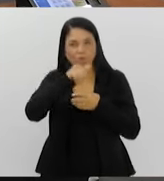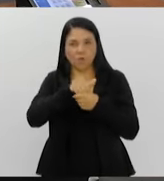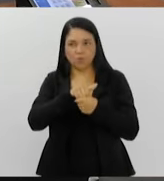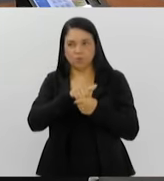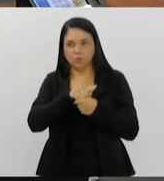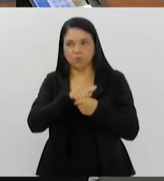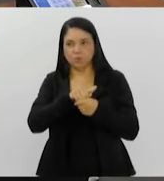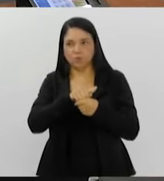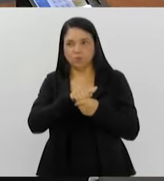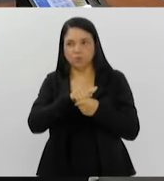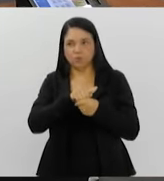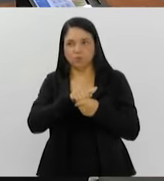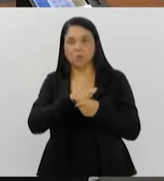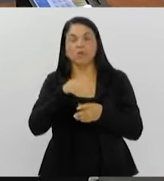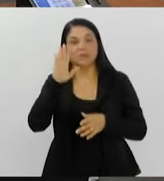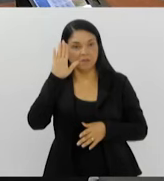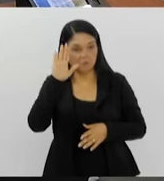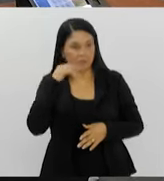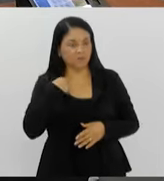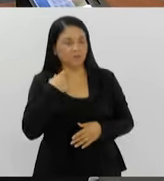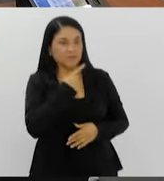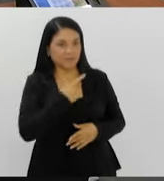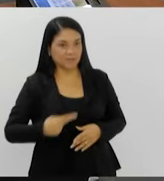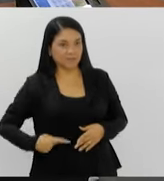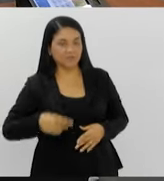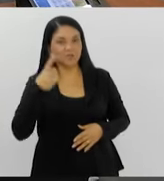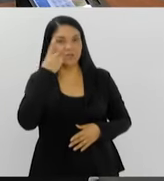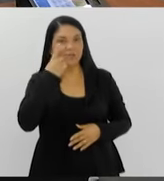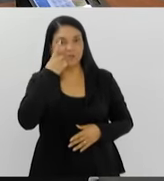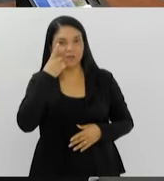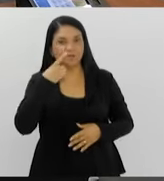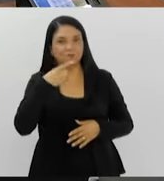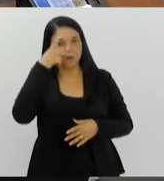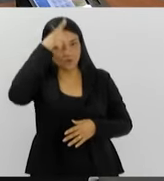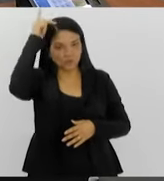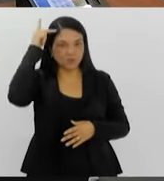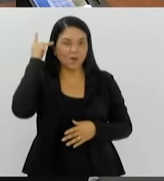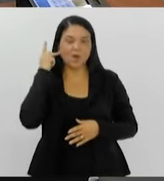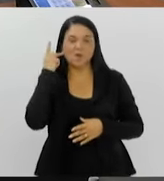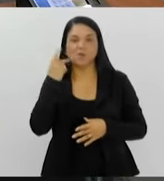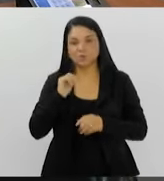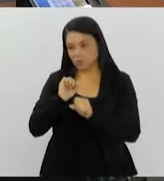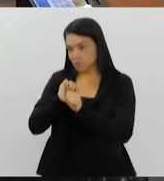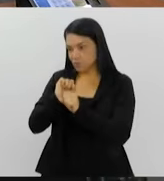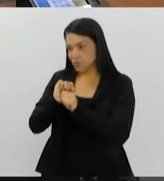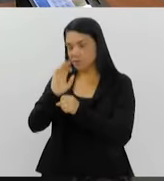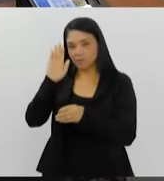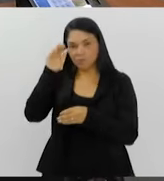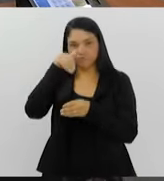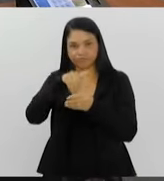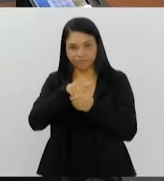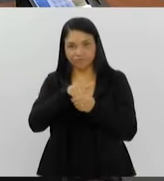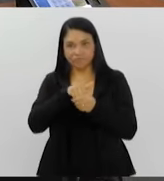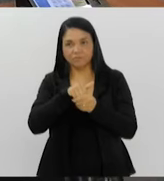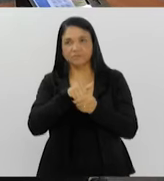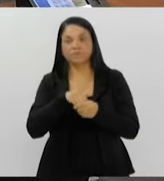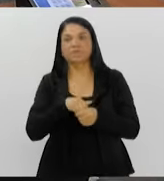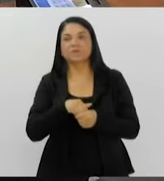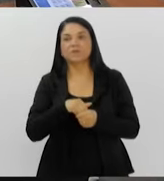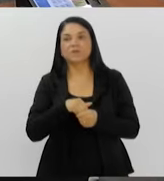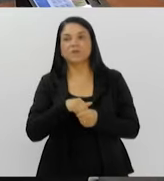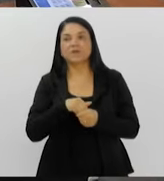Presidente Deputado luí Paulo não eu tô aguardando ele botar em votação para fazer a declaração de voto Ah tá ok eu vou